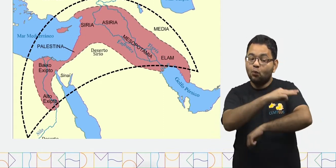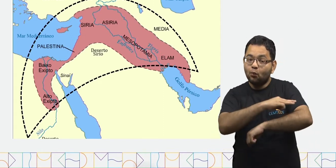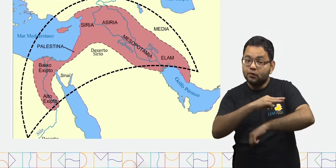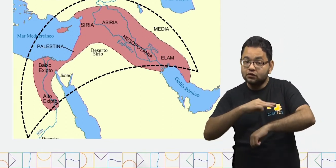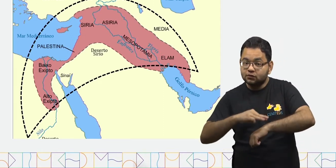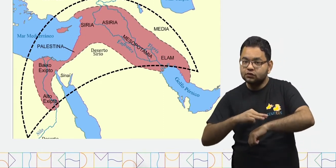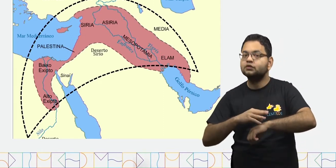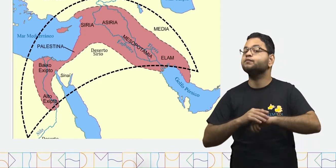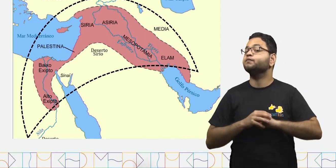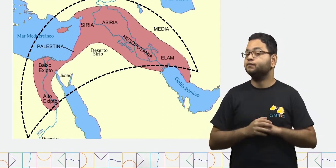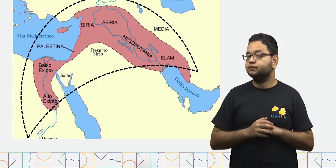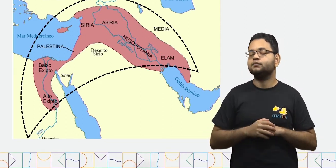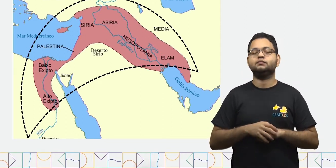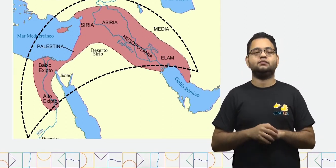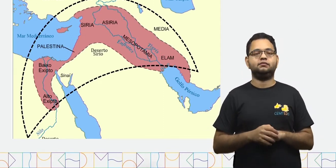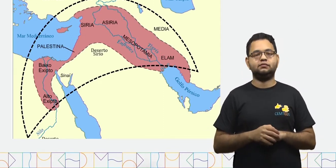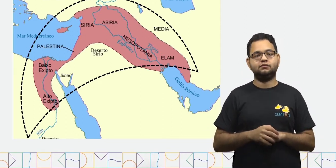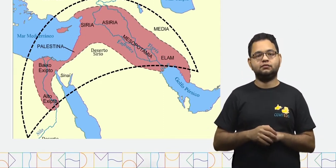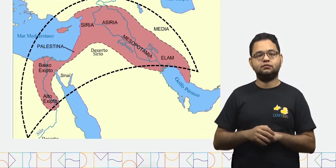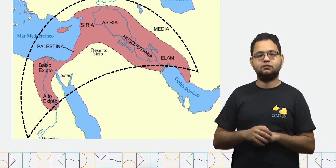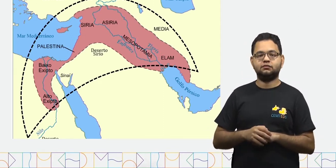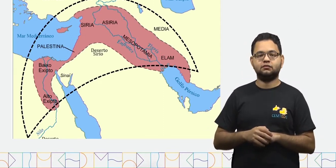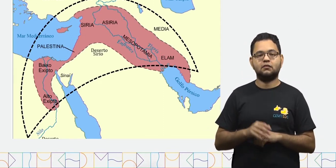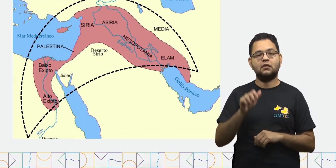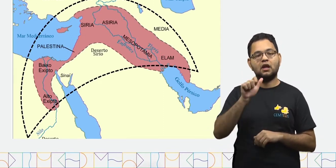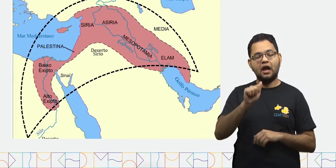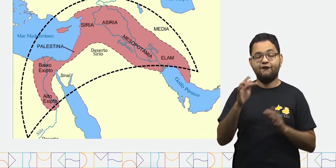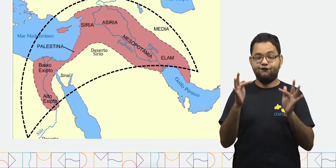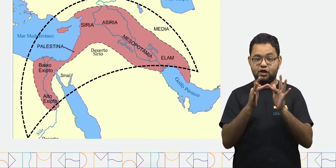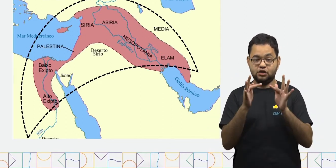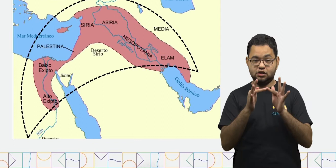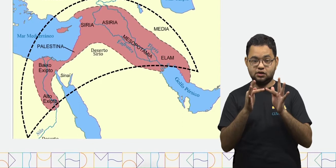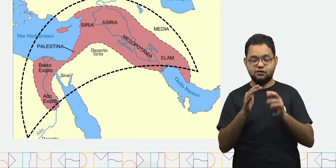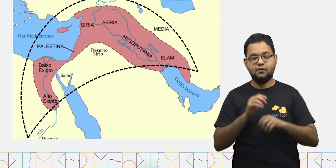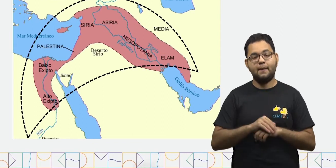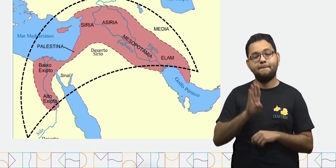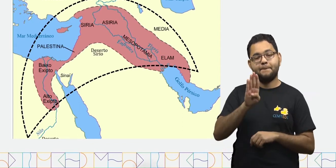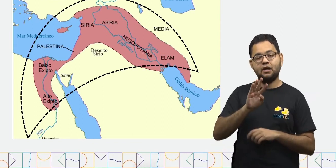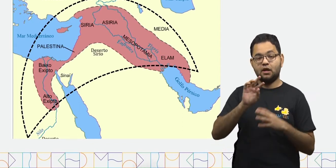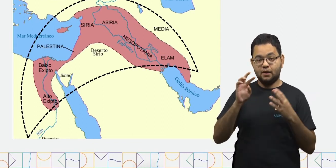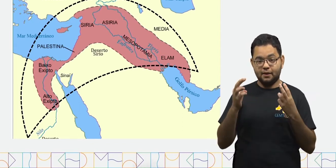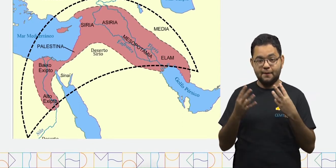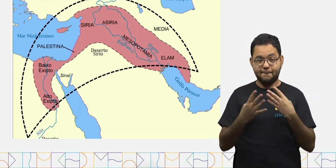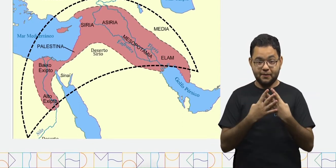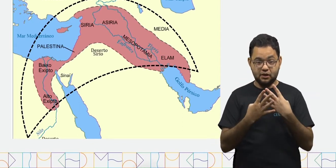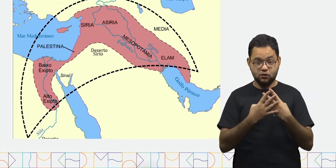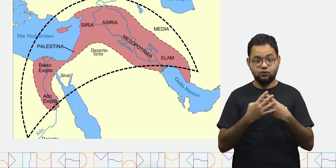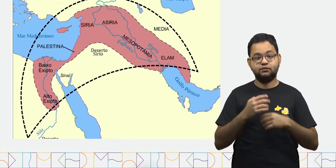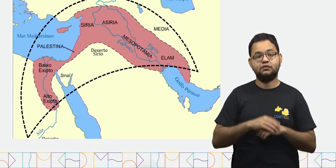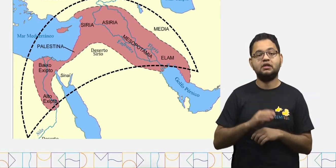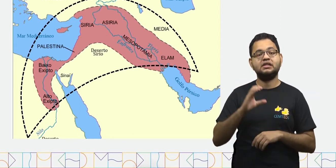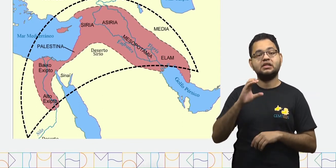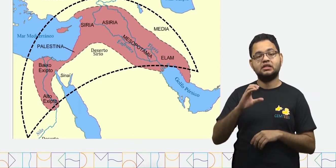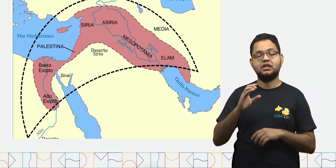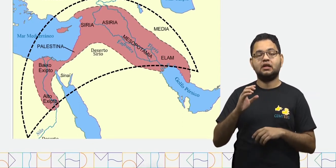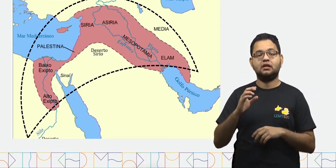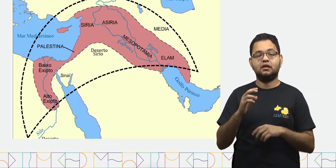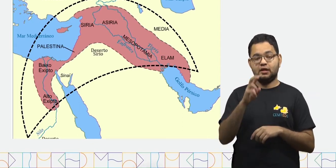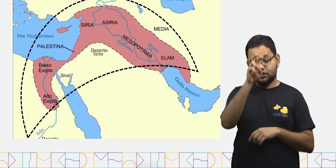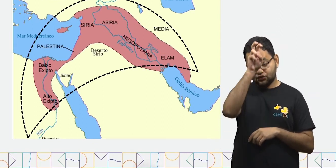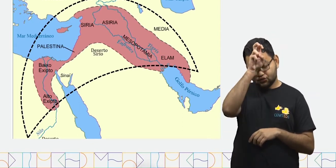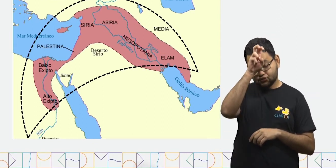região do Crescente Fértil. Alternativa A, fenícios. Alternativa B, hebreus. Alternativa